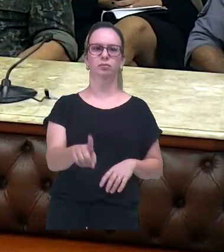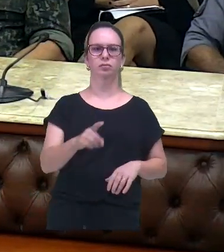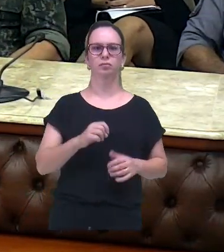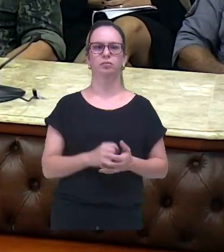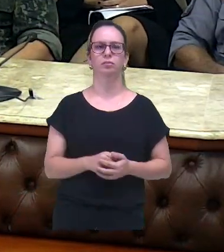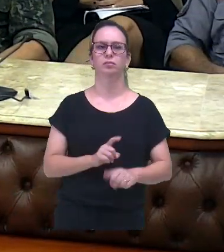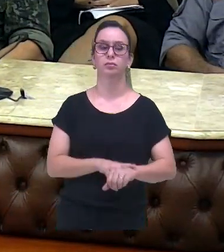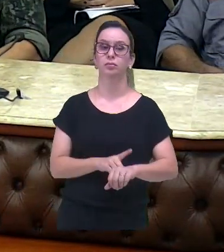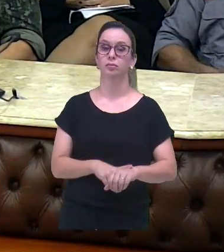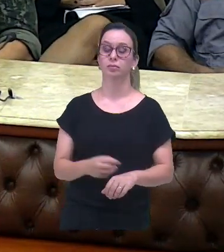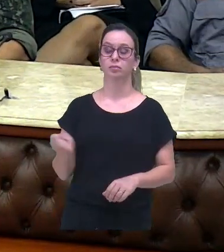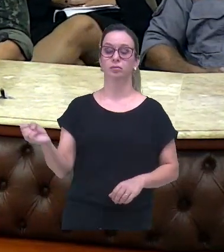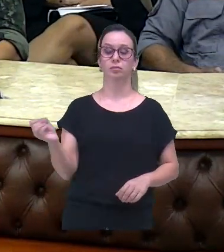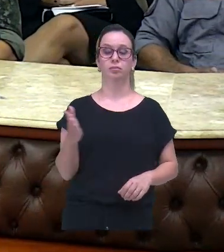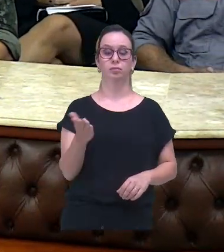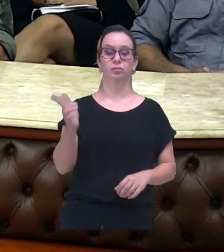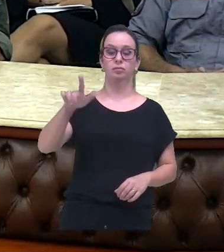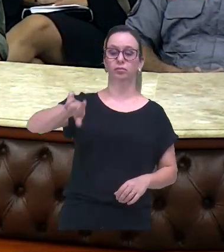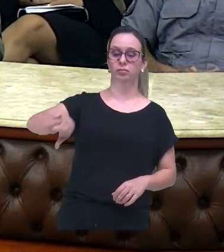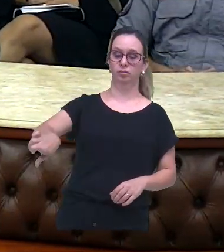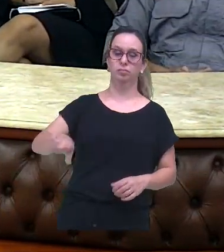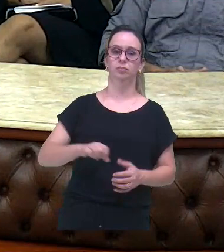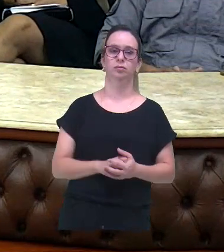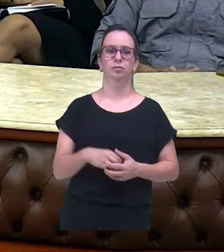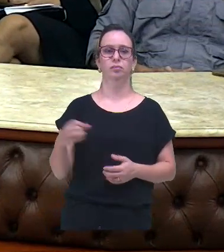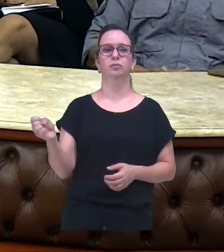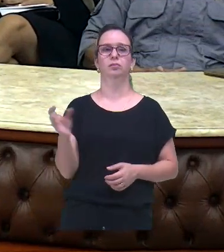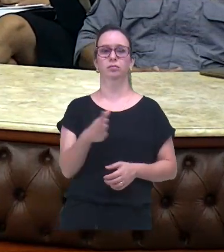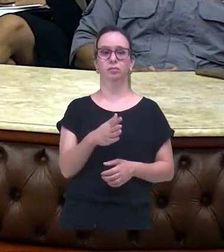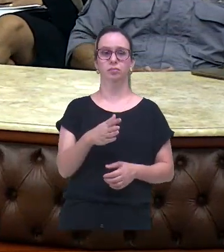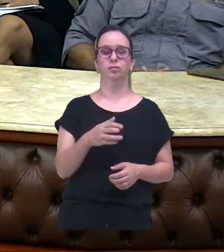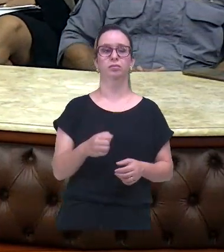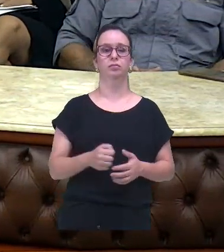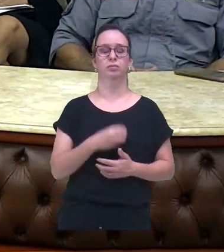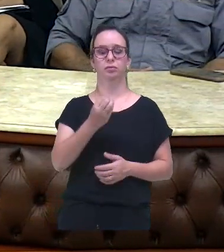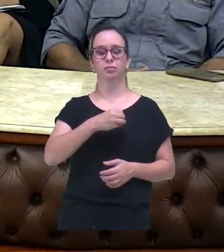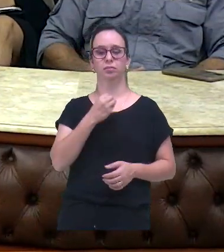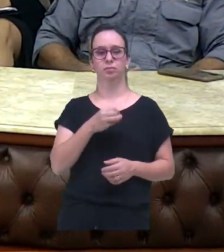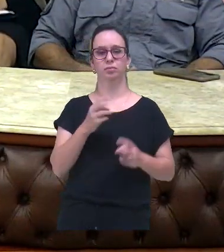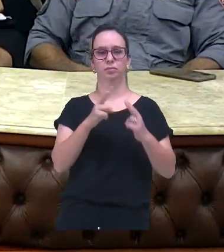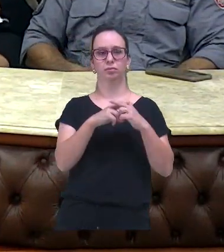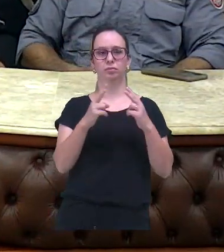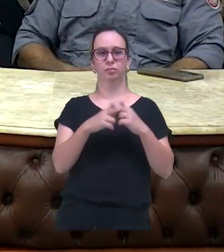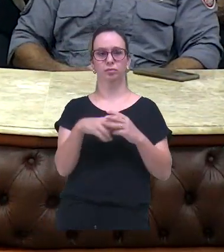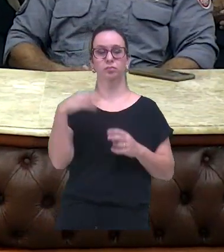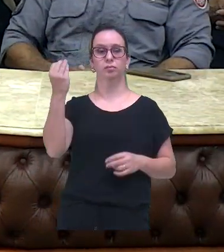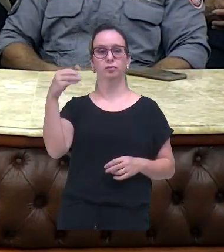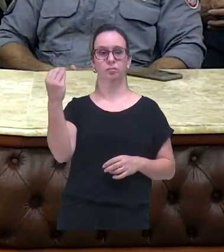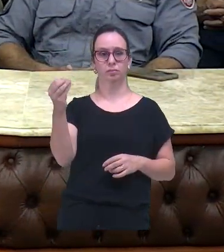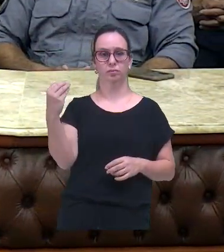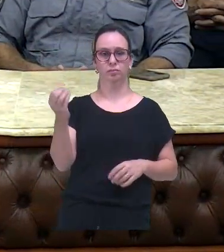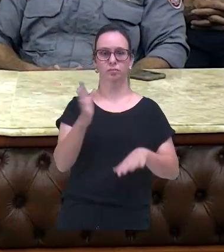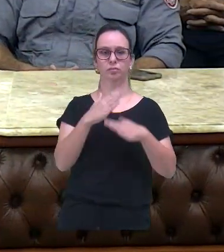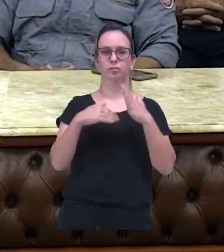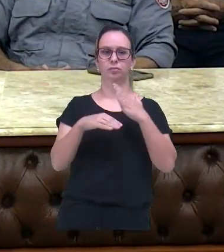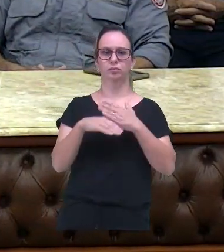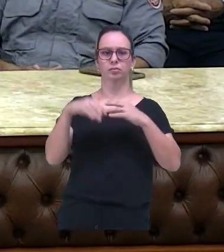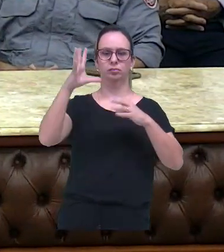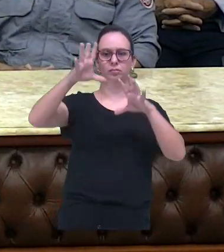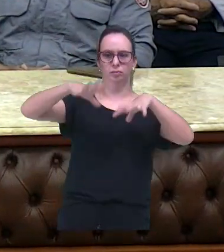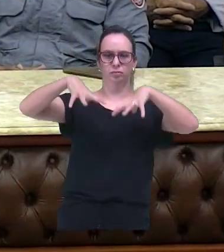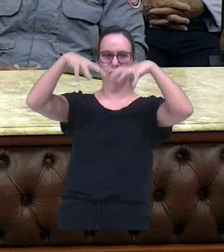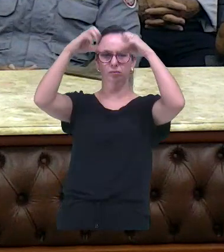recomeço, recomece a lutar. Quando tudo tiver escuro, e nada